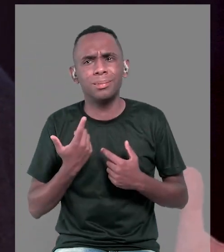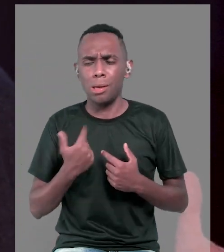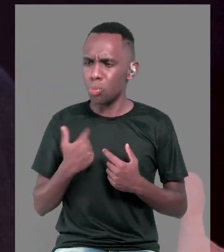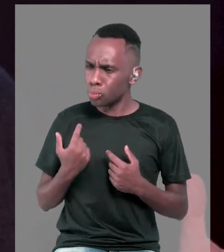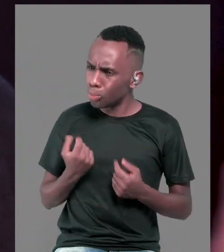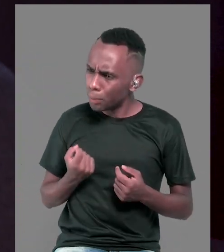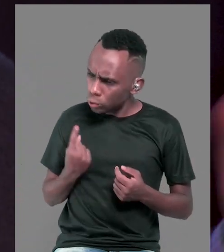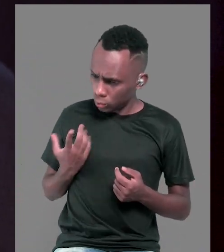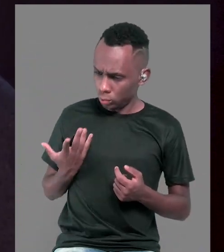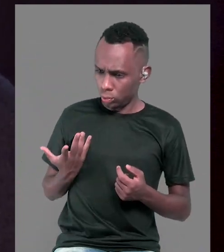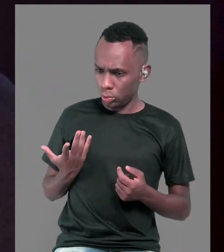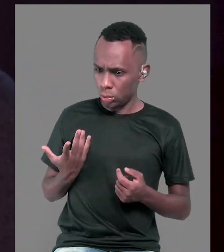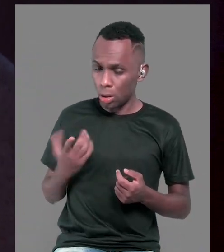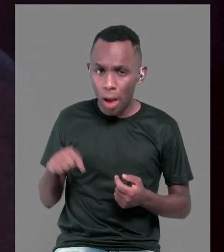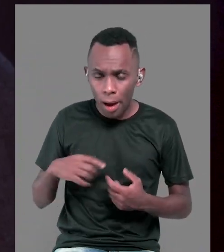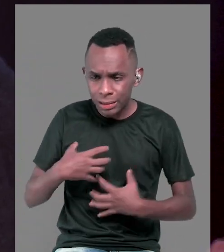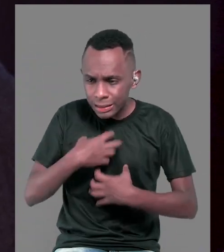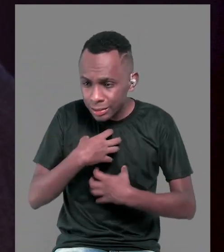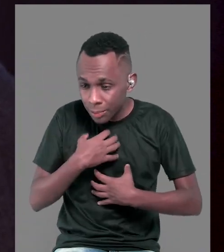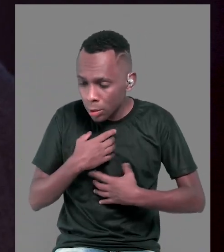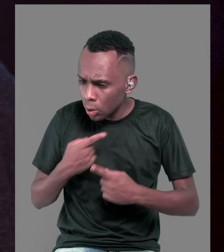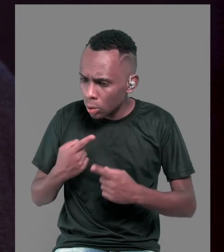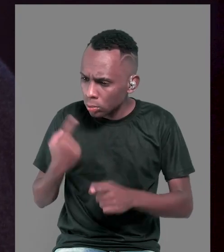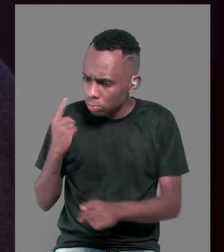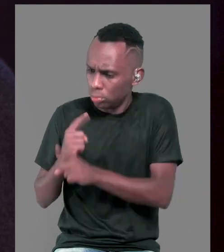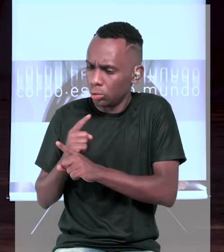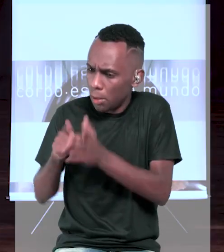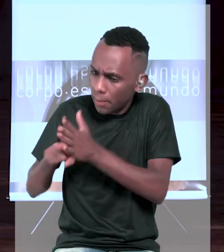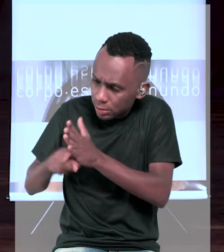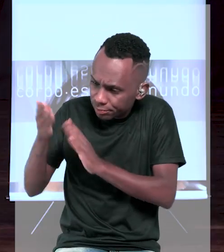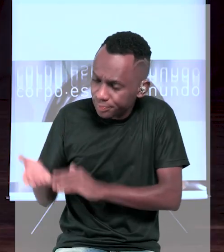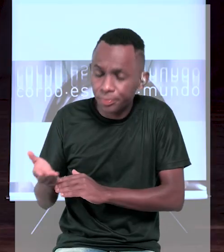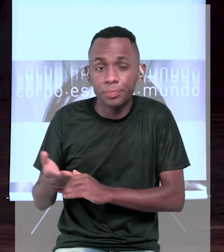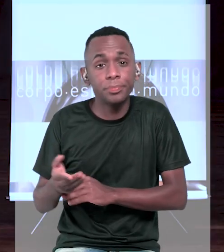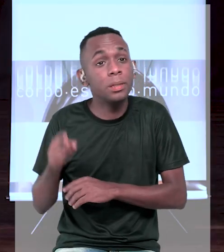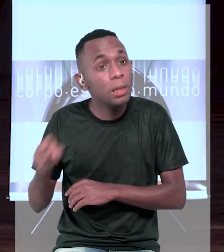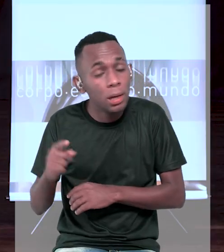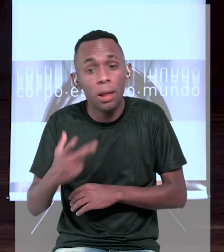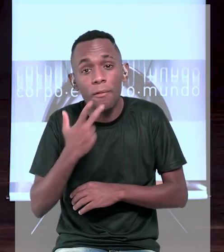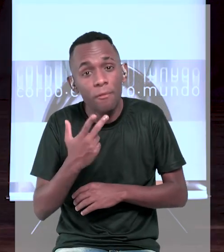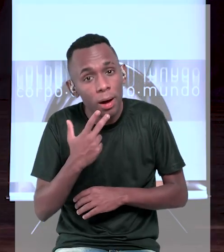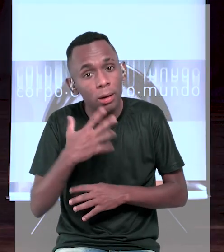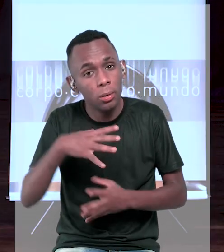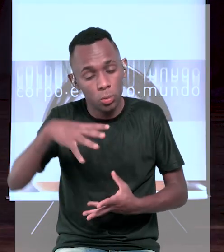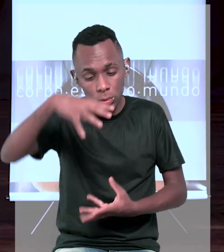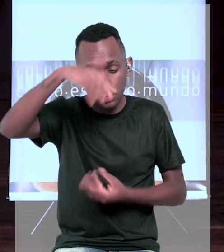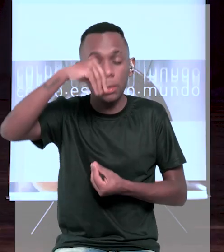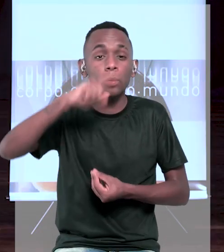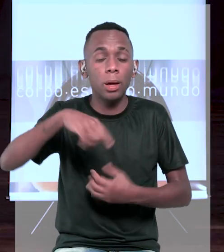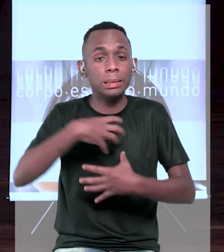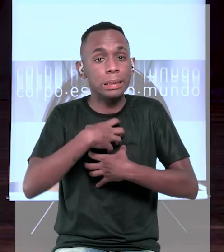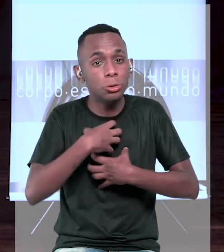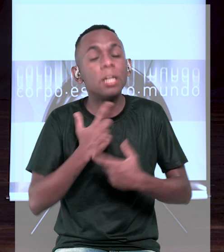derruba quando eu vou descobrir. Porque Paul Valéry fala que espírito é um instinto, mas